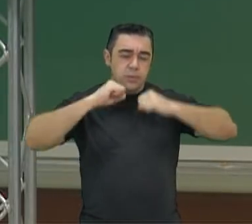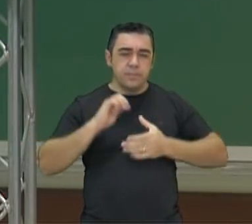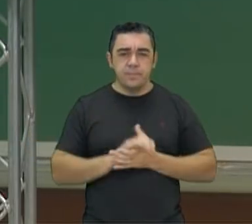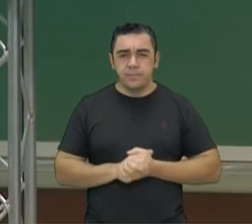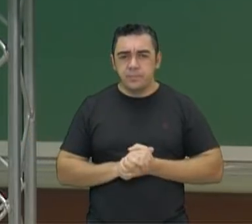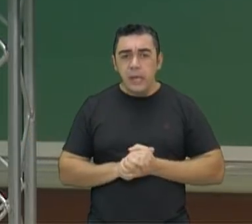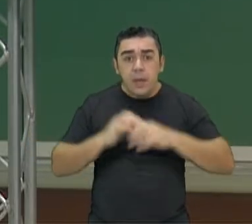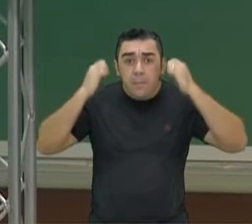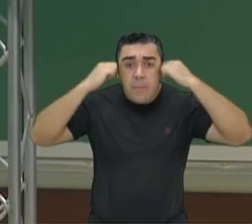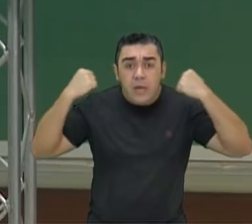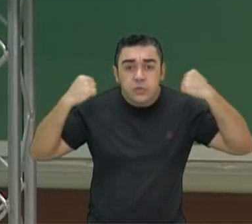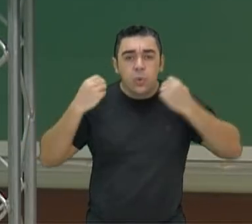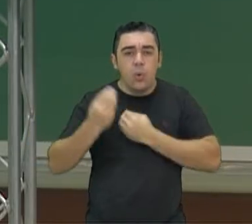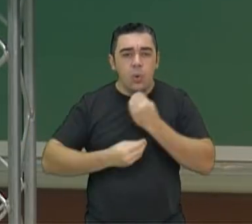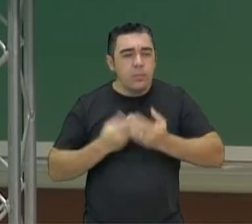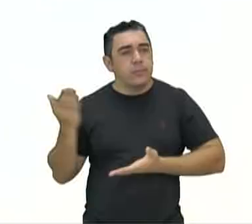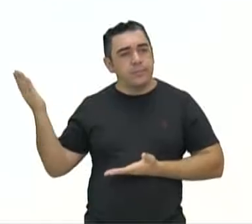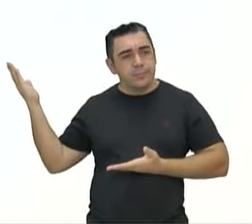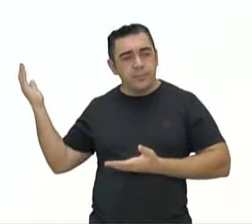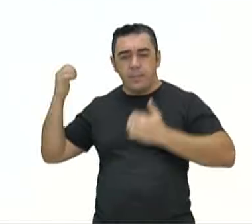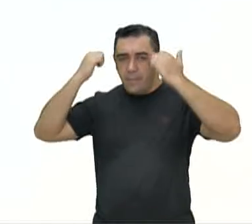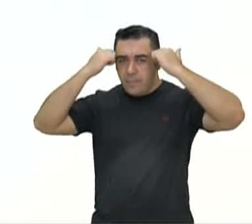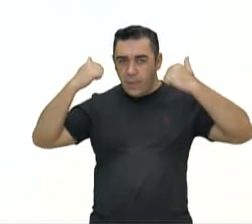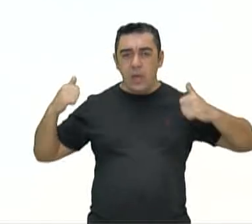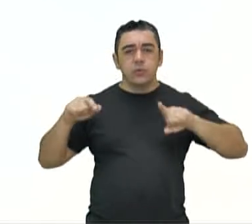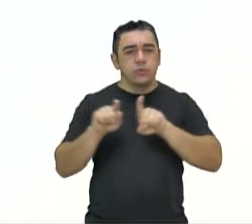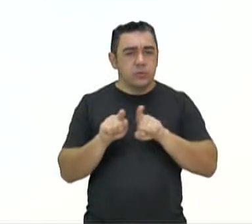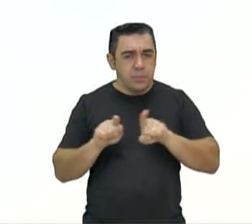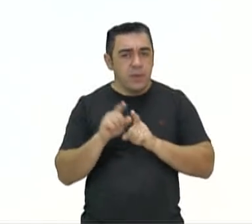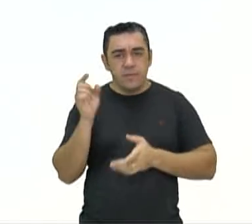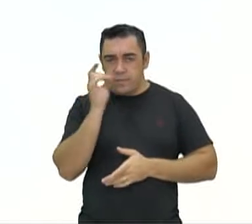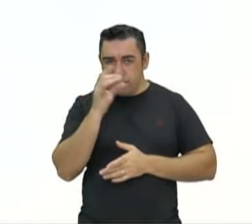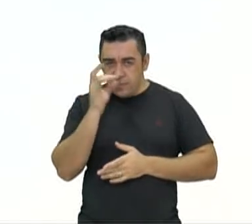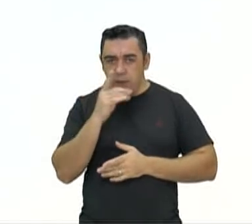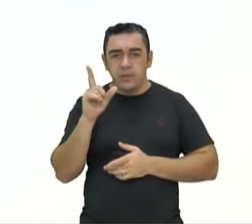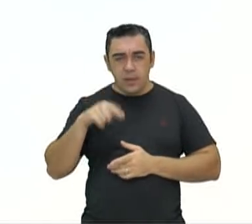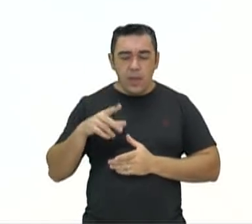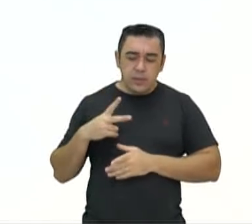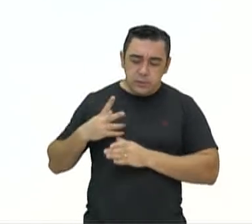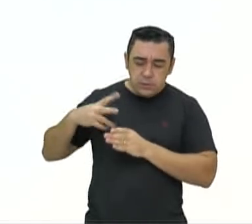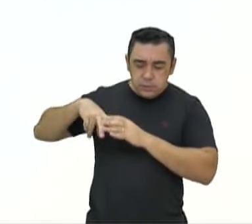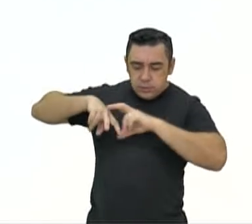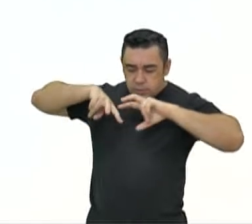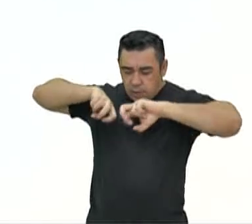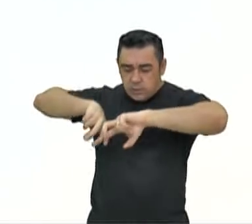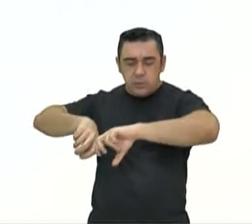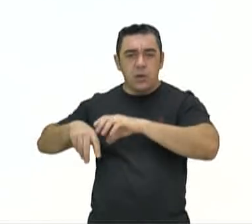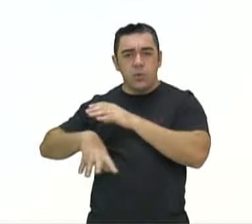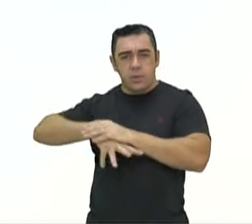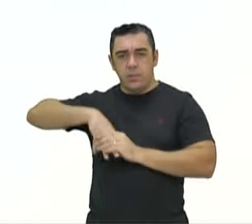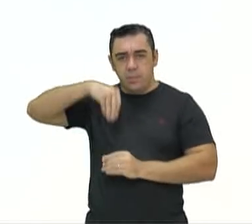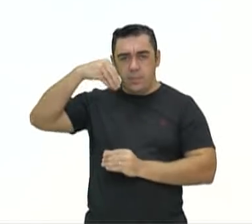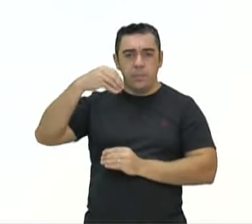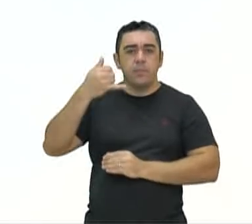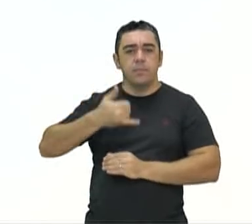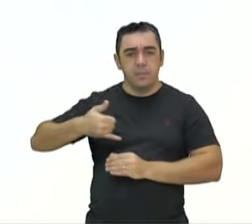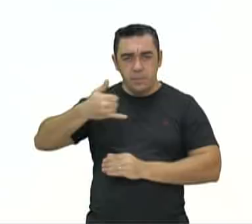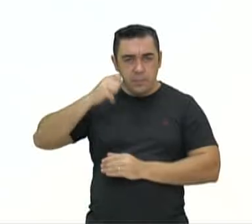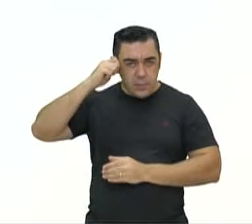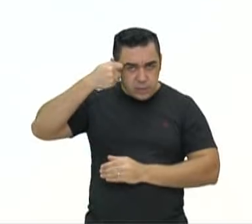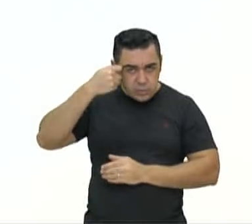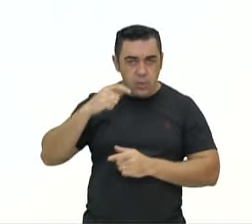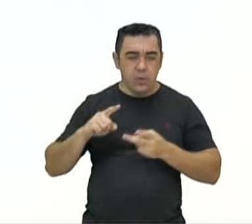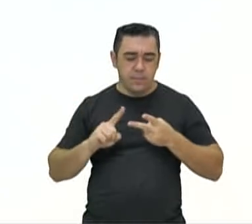No México, está aí o México, aí, ó. O México também tem essa área verde, as zonas petrolíferas, área de carvão mineral,